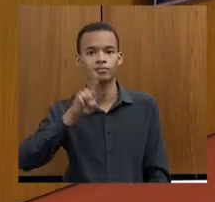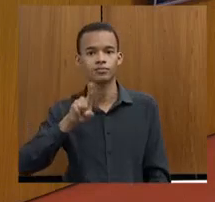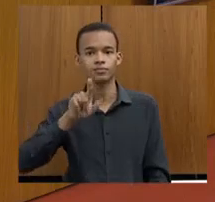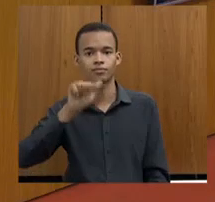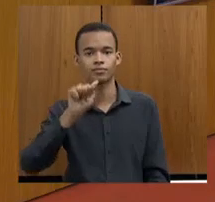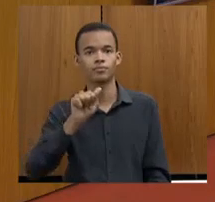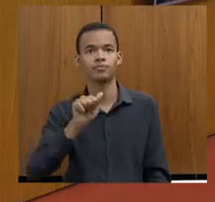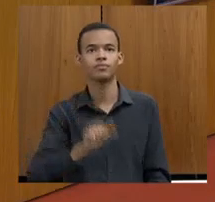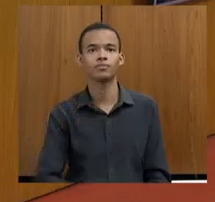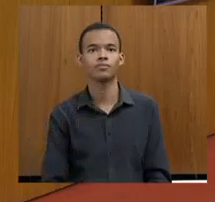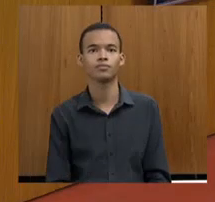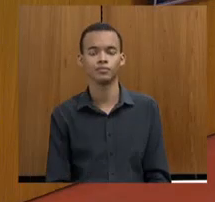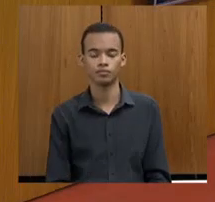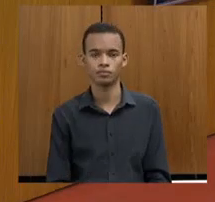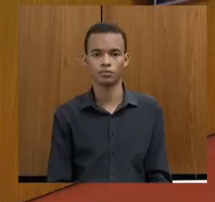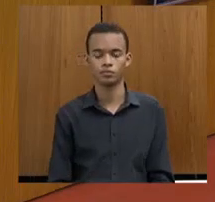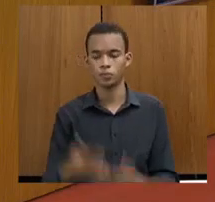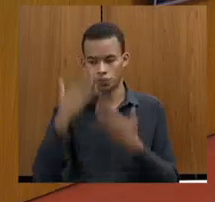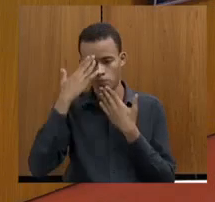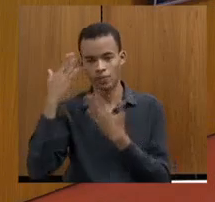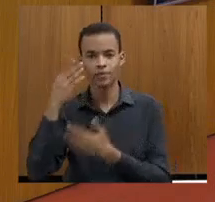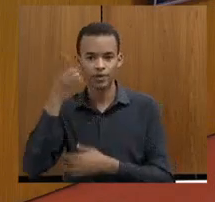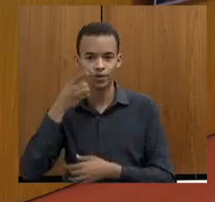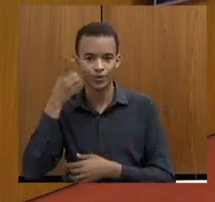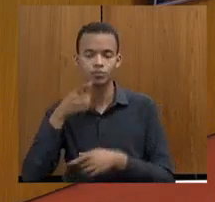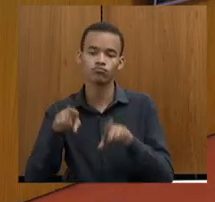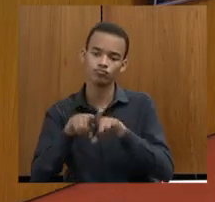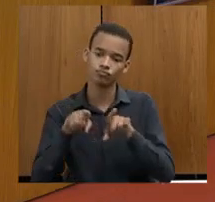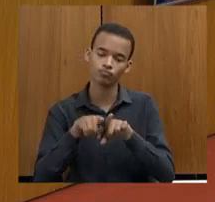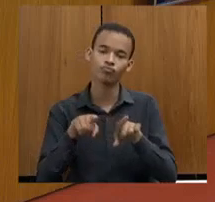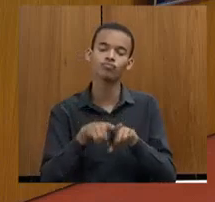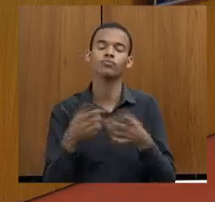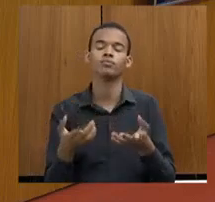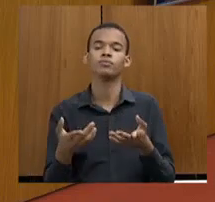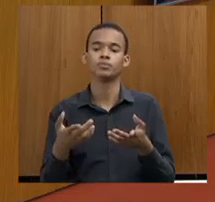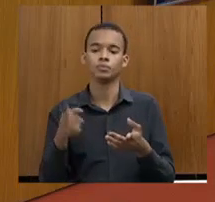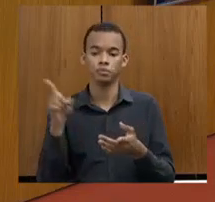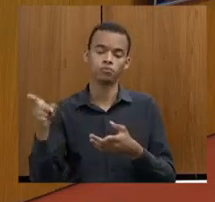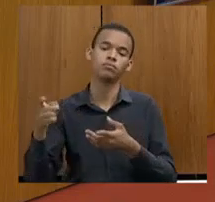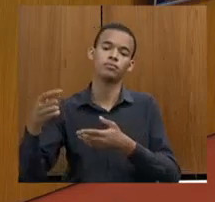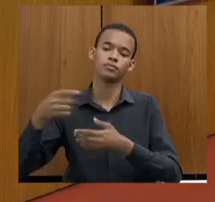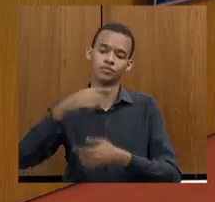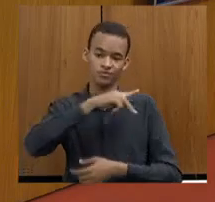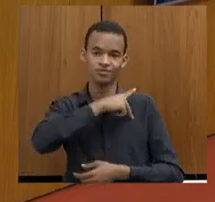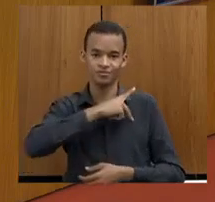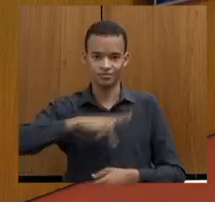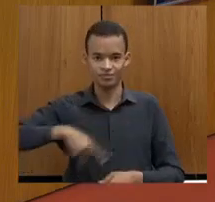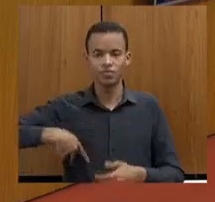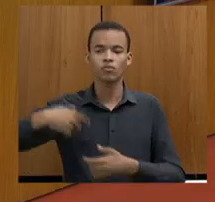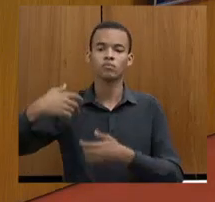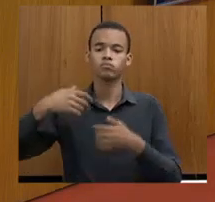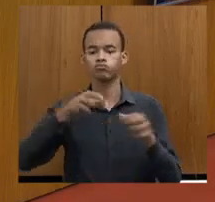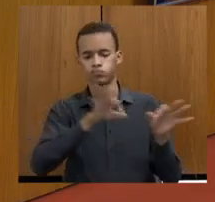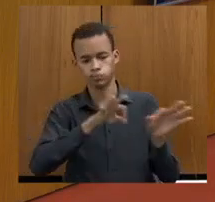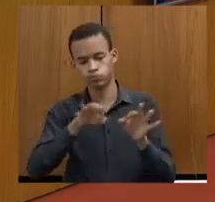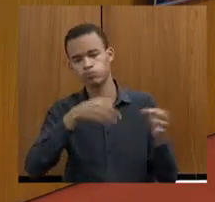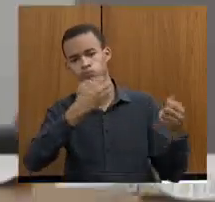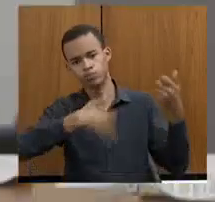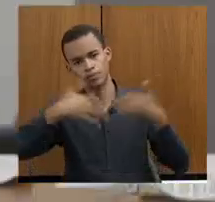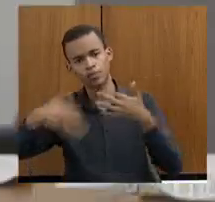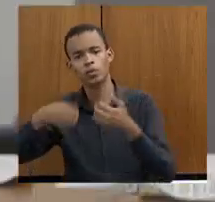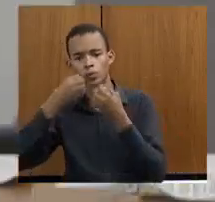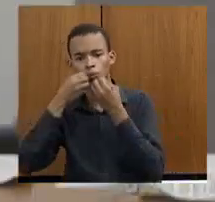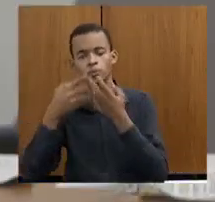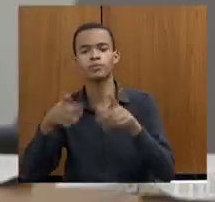obrigada Deputado e feliz e queria apenas agradecer a você pela condução excelente agradecer a todos os